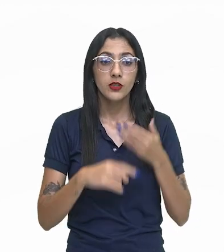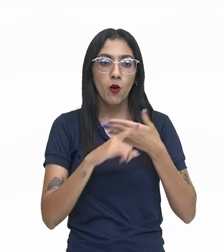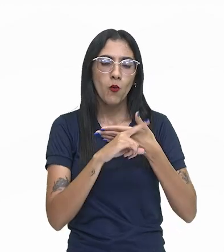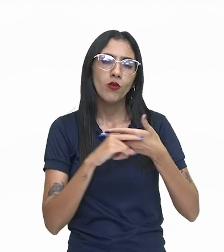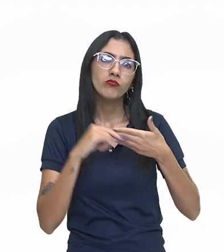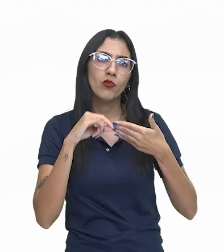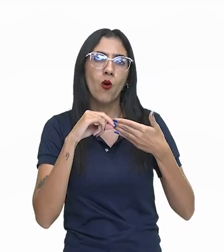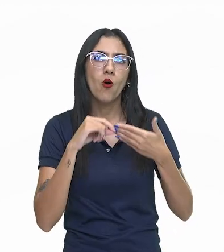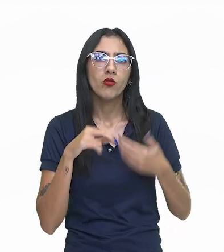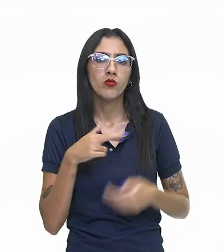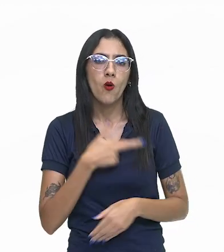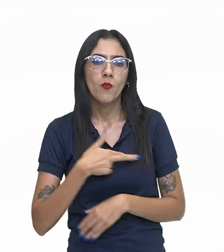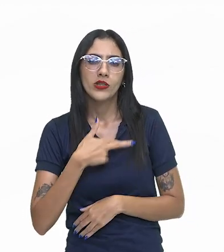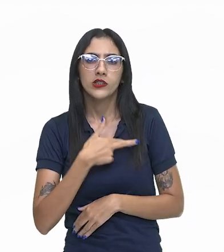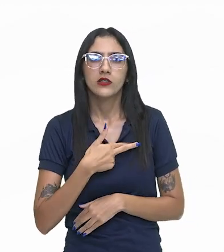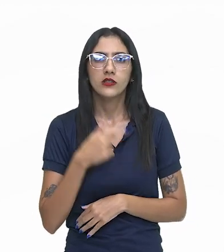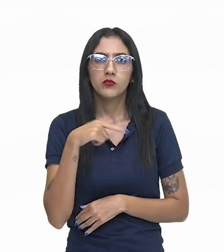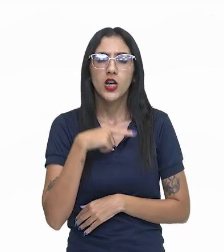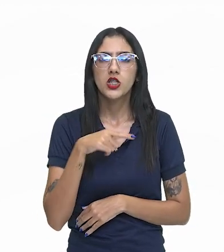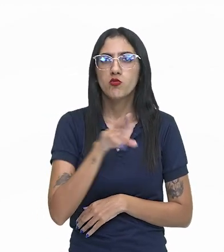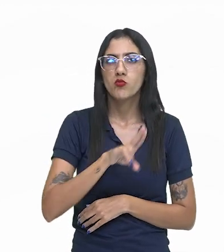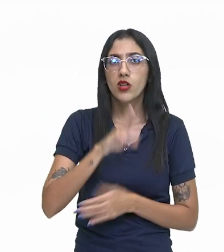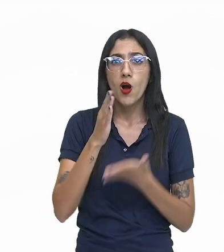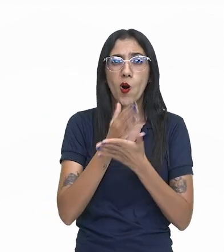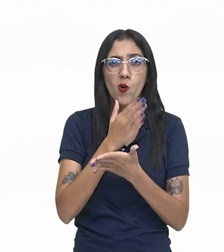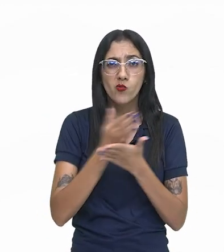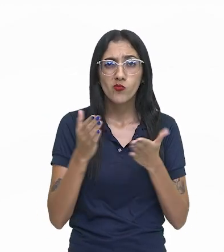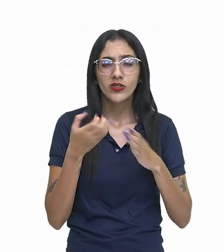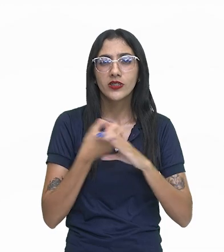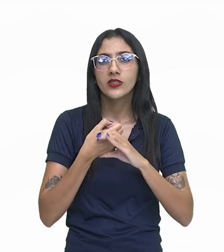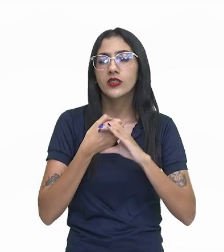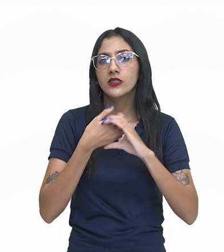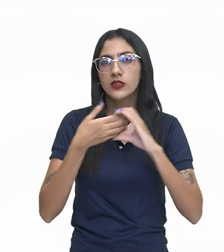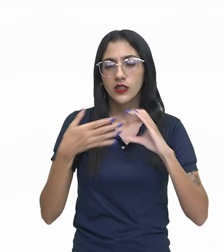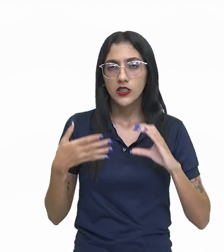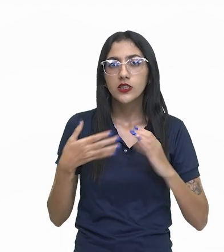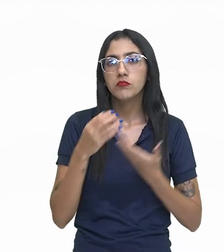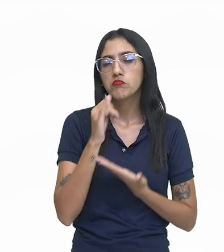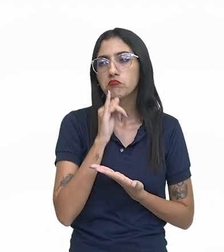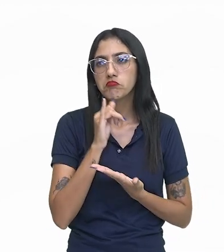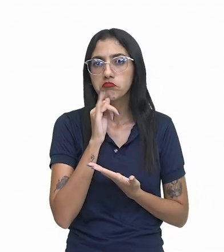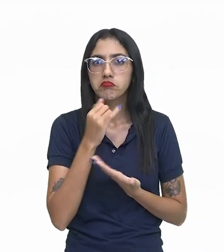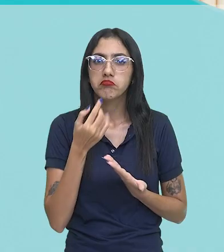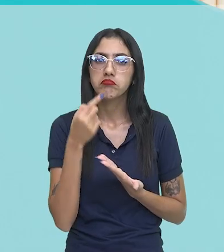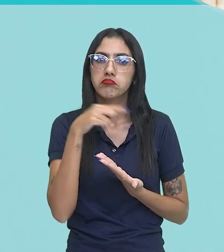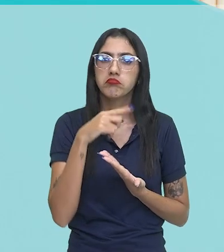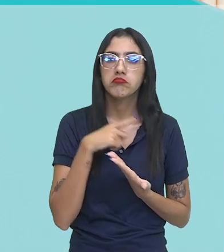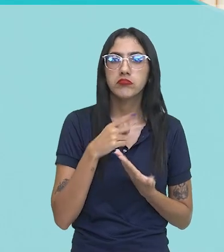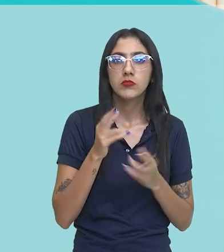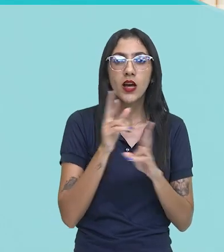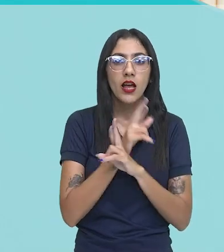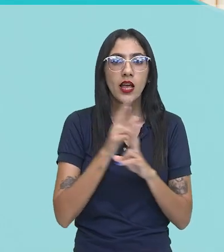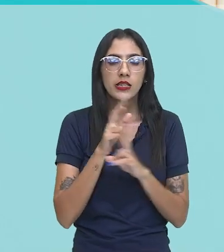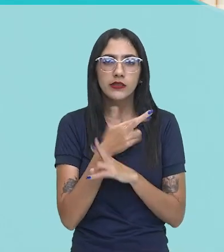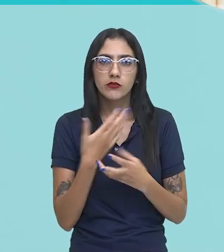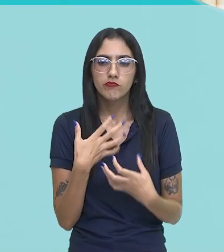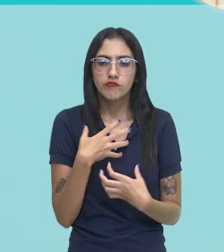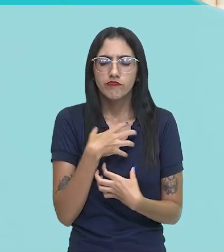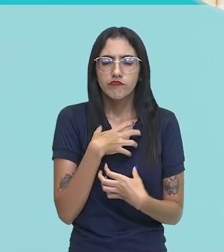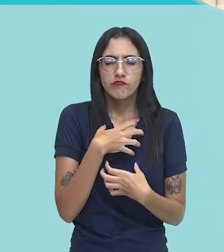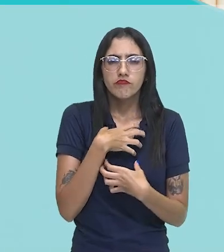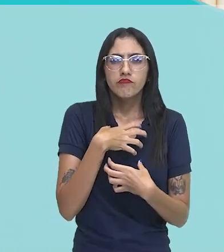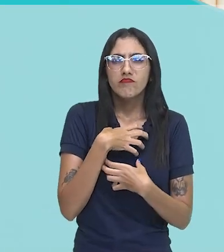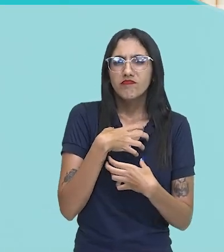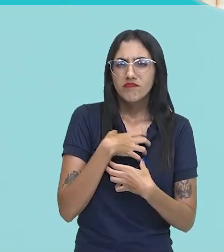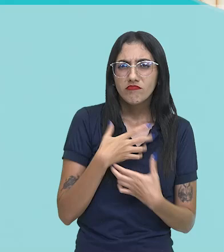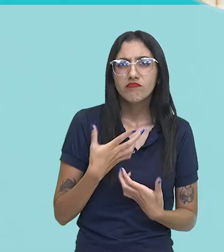acaba exagerando algumas das suas características, porque as obras românticas elas são carregadas de emoção,